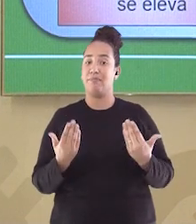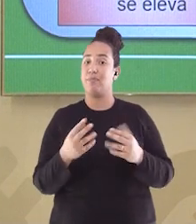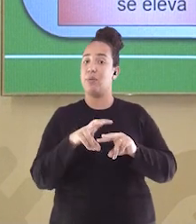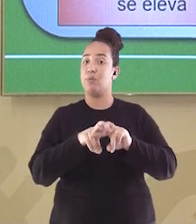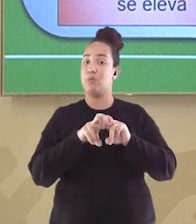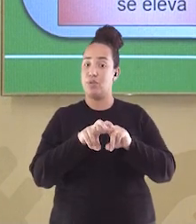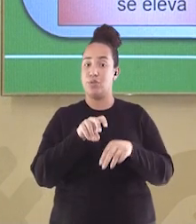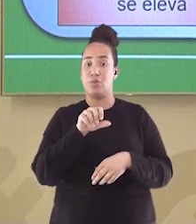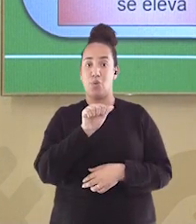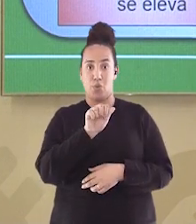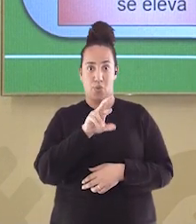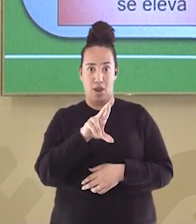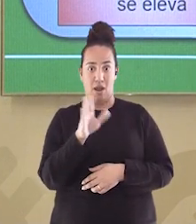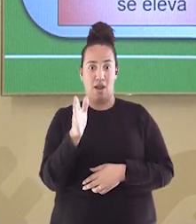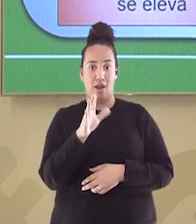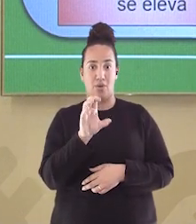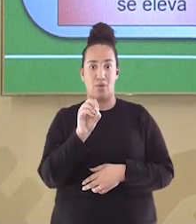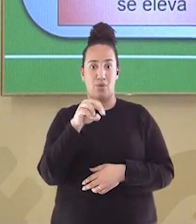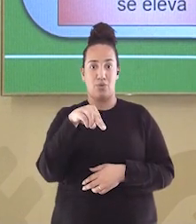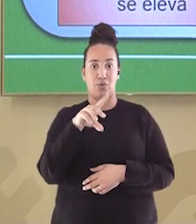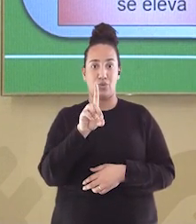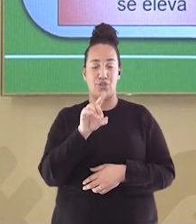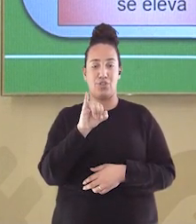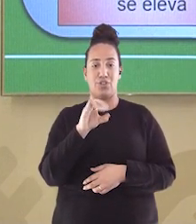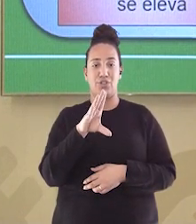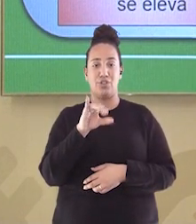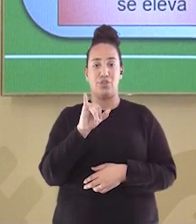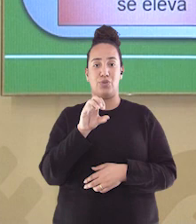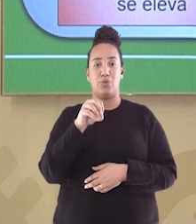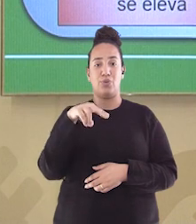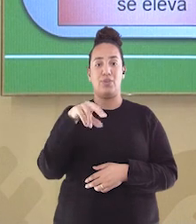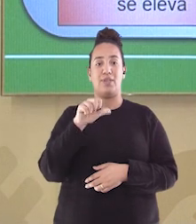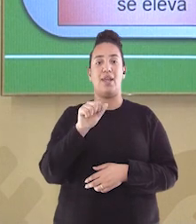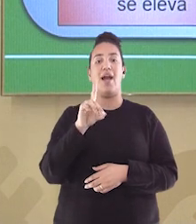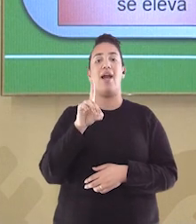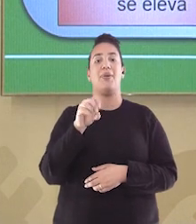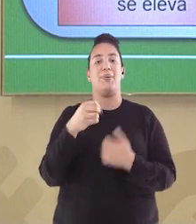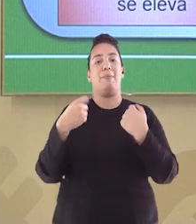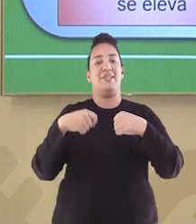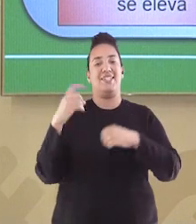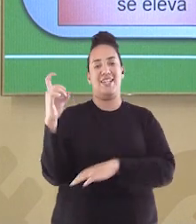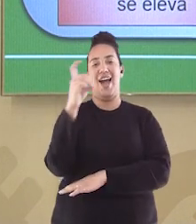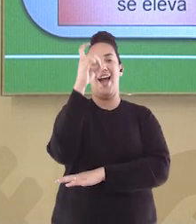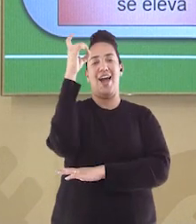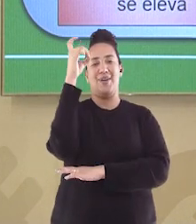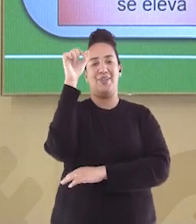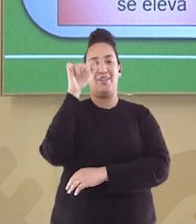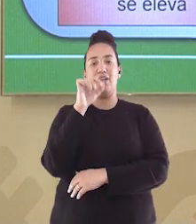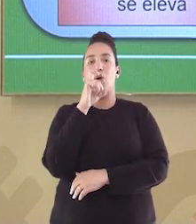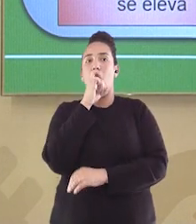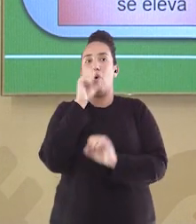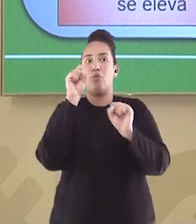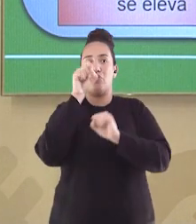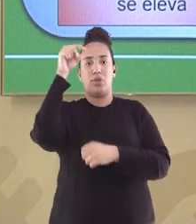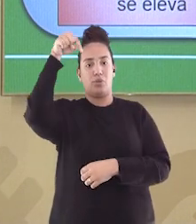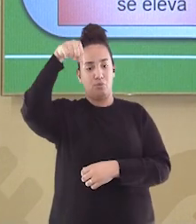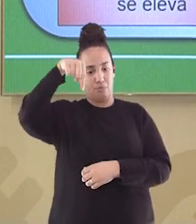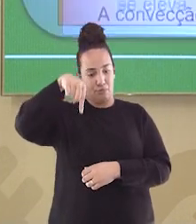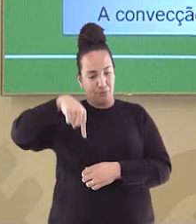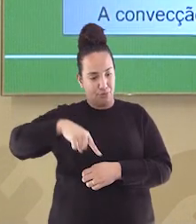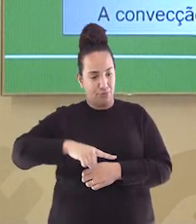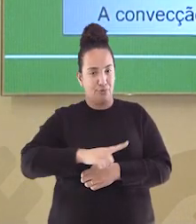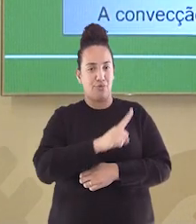ar-condicionado precisa ser instalado na parte superior de um cômodo para que o ar frio caia e resfrie o ambiente. Mas